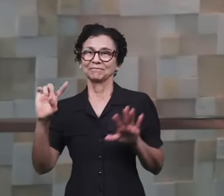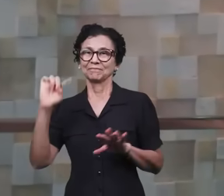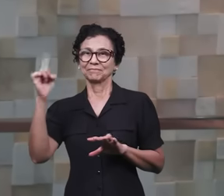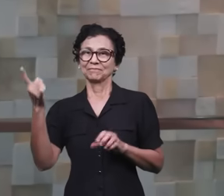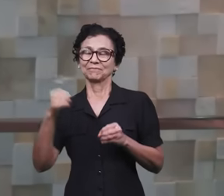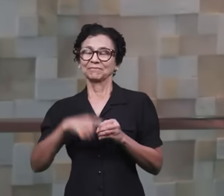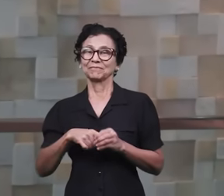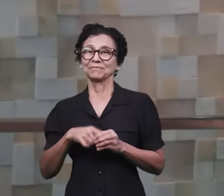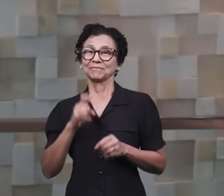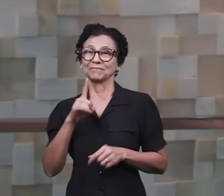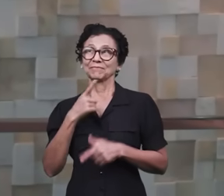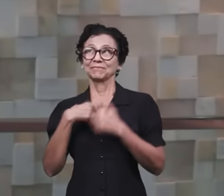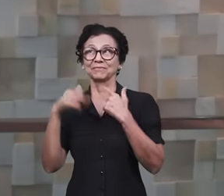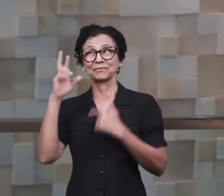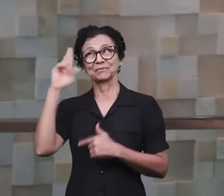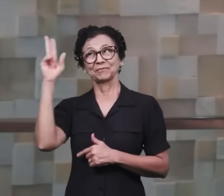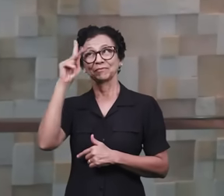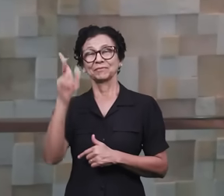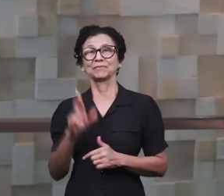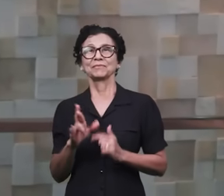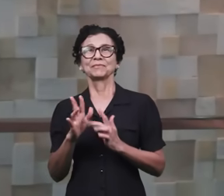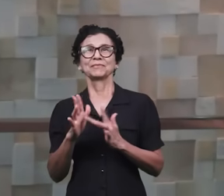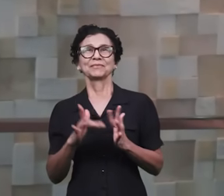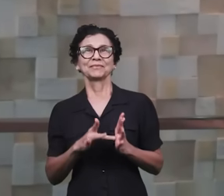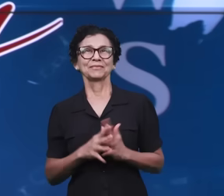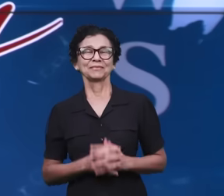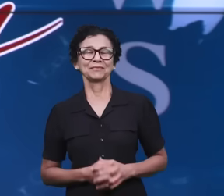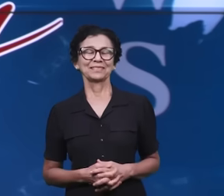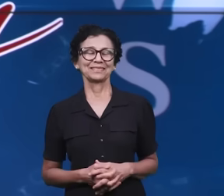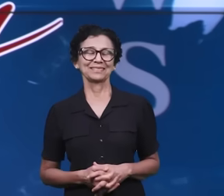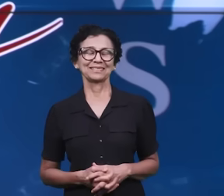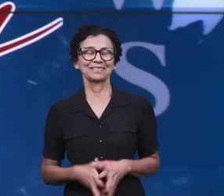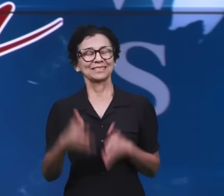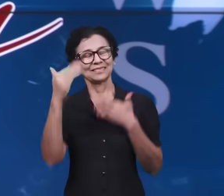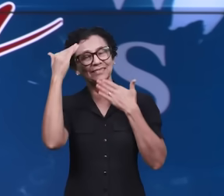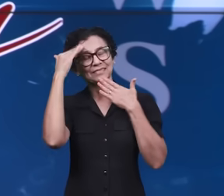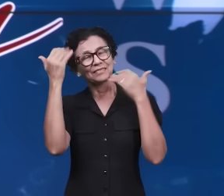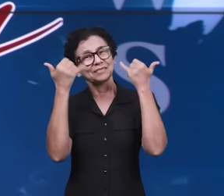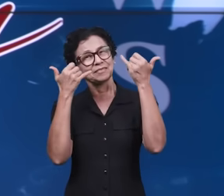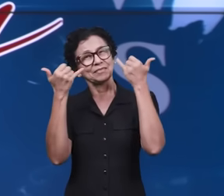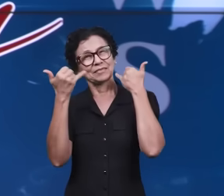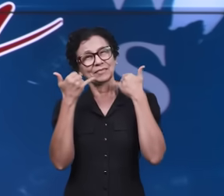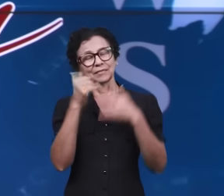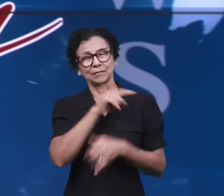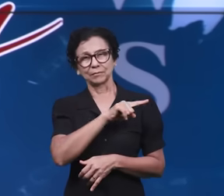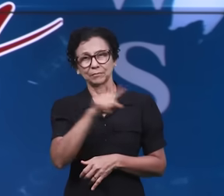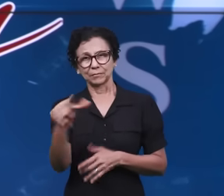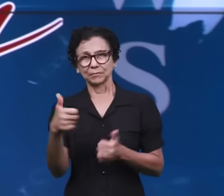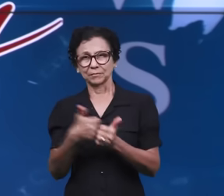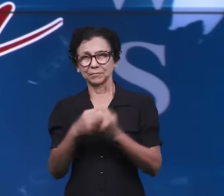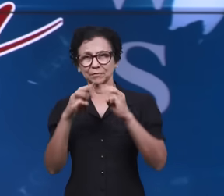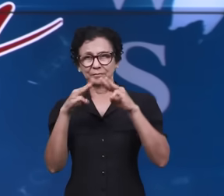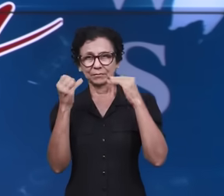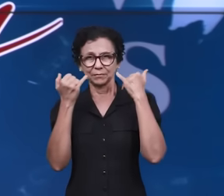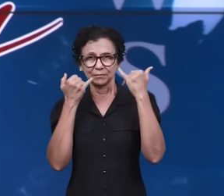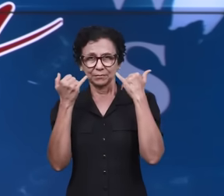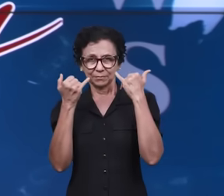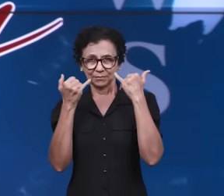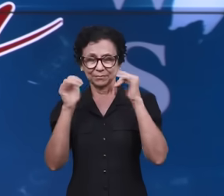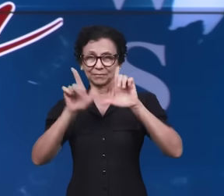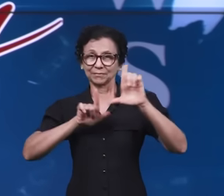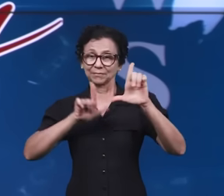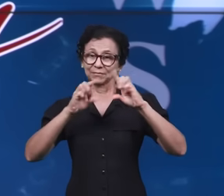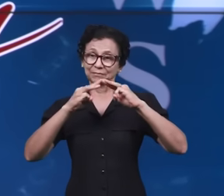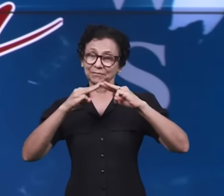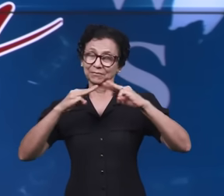vem, se Deus quiser. A paz do Senhor Jesus. Obrigado pelas notícias. Você está acompanhando aqui o Manaí News pela nossa